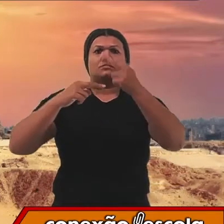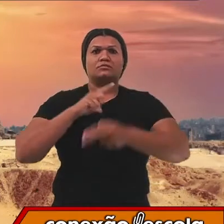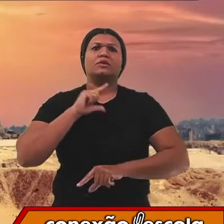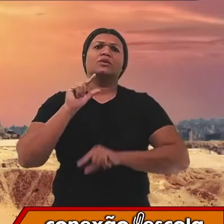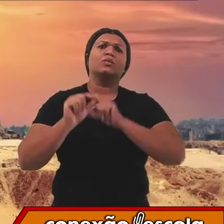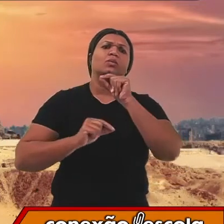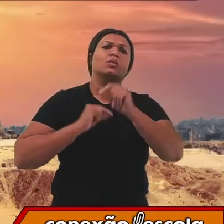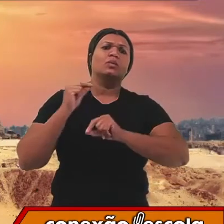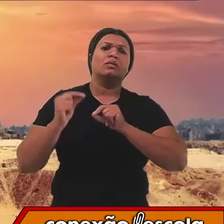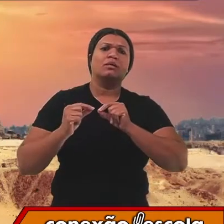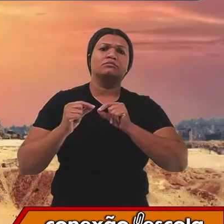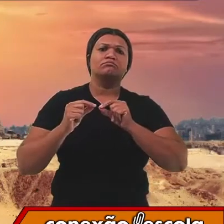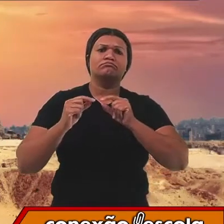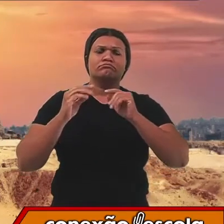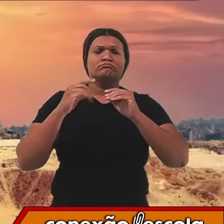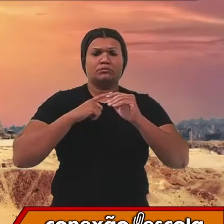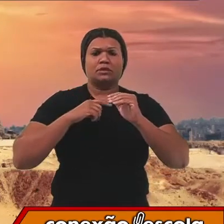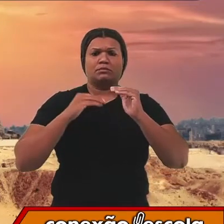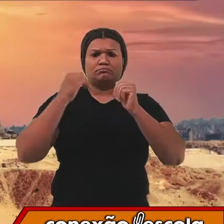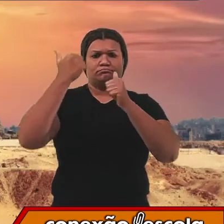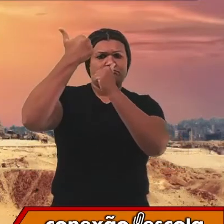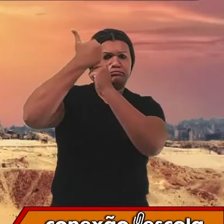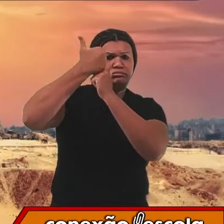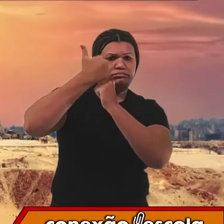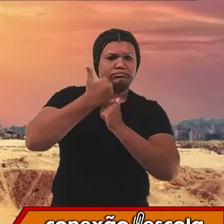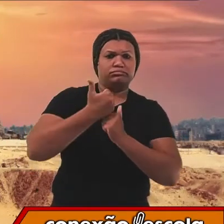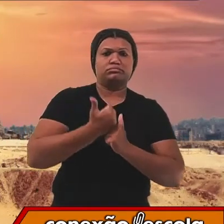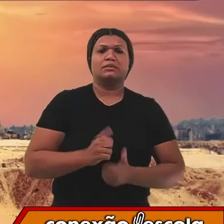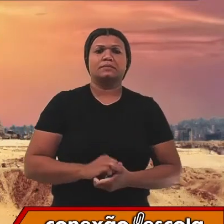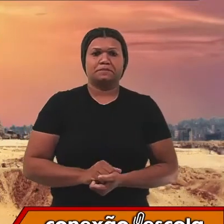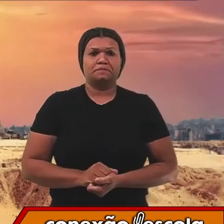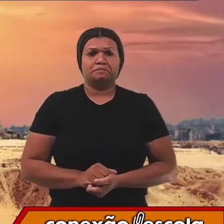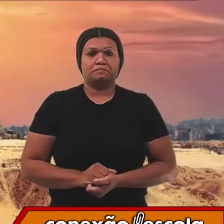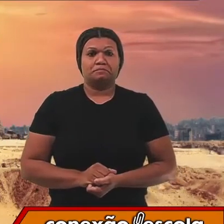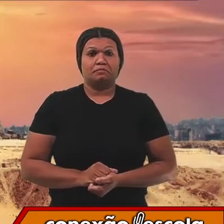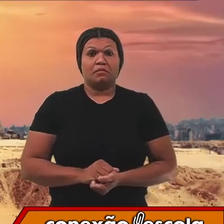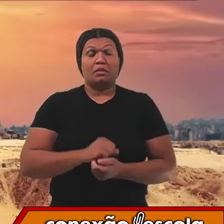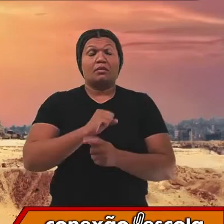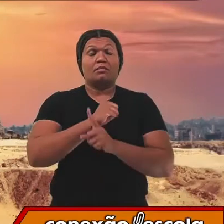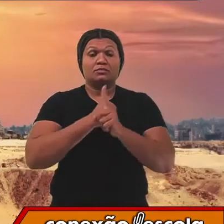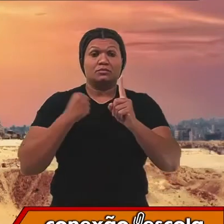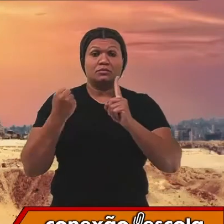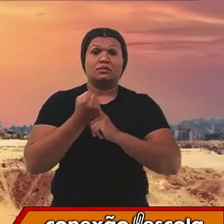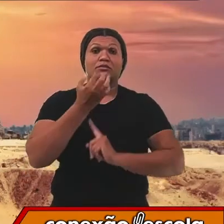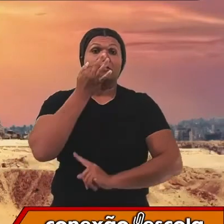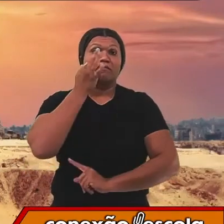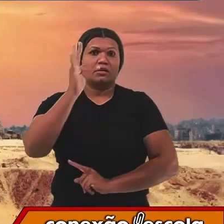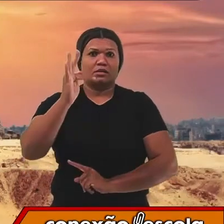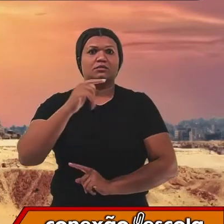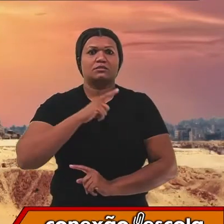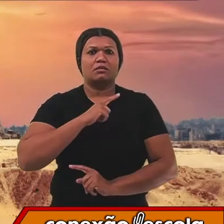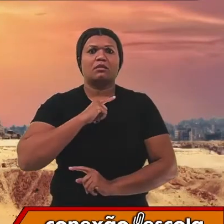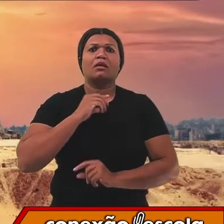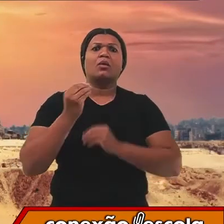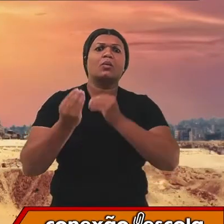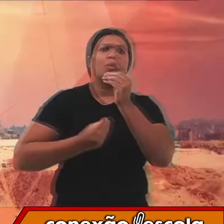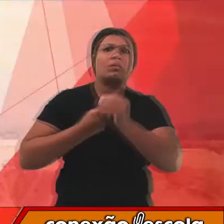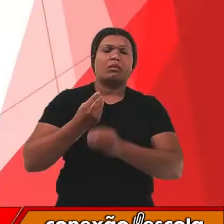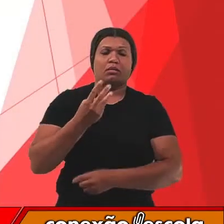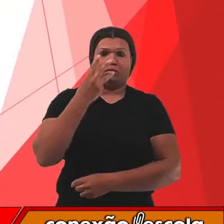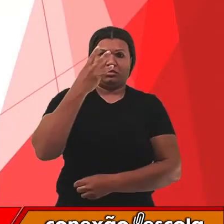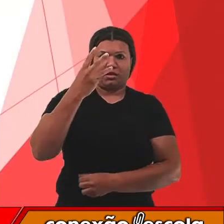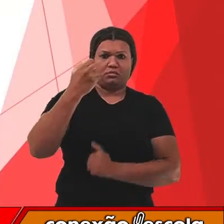seguinte pirâmide social. A sociedade francesa, ela era dividida em